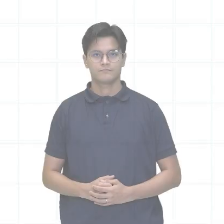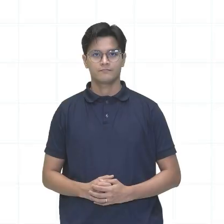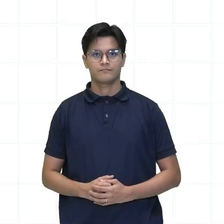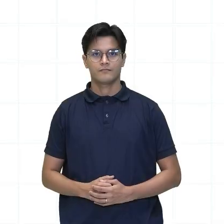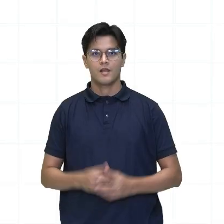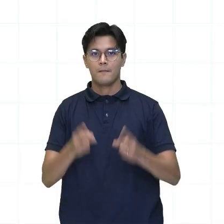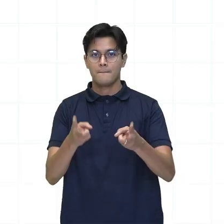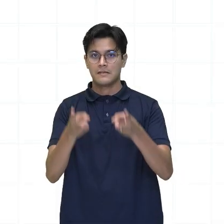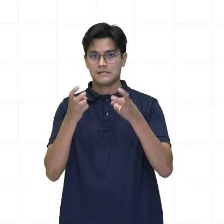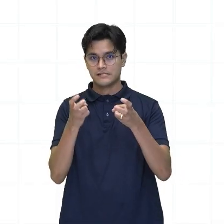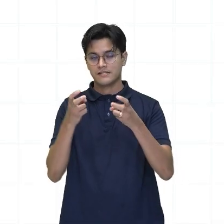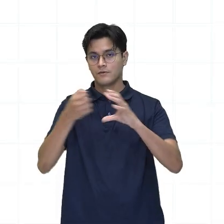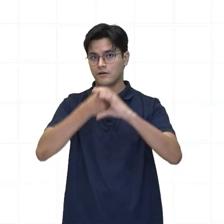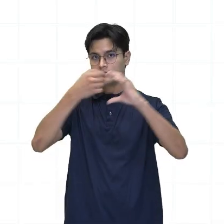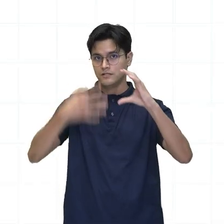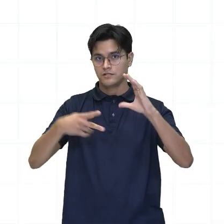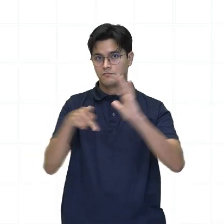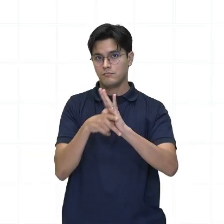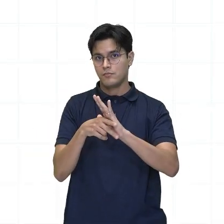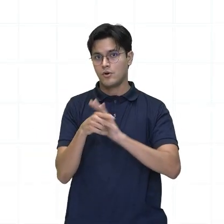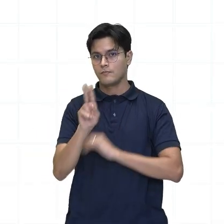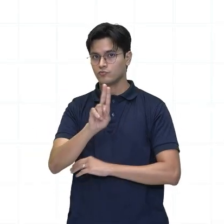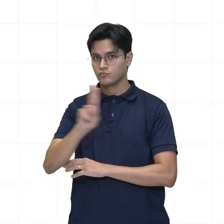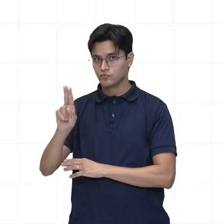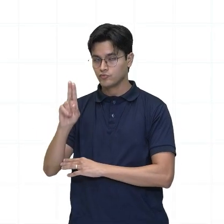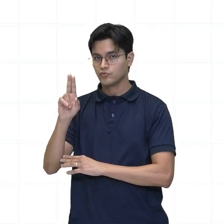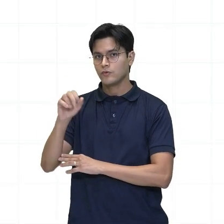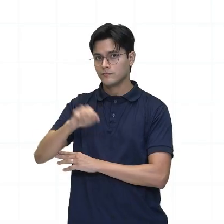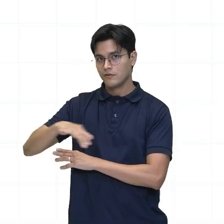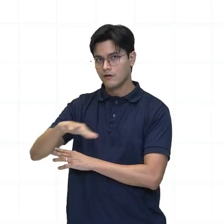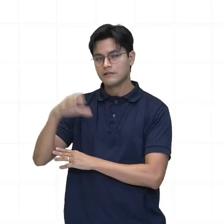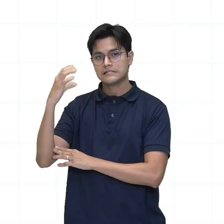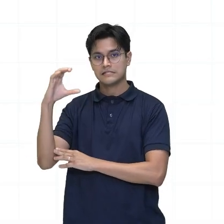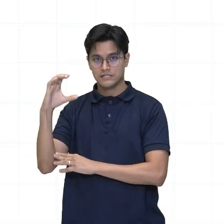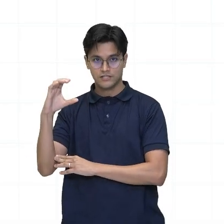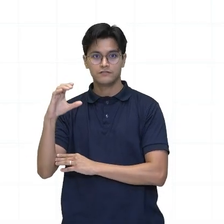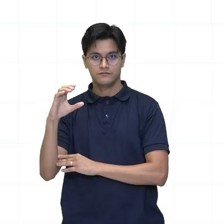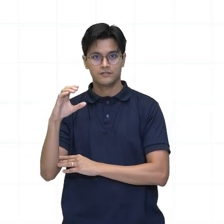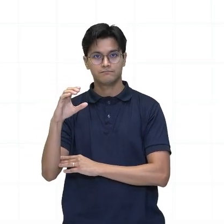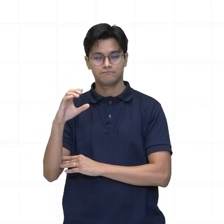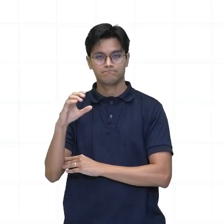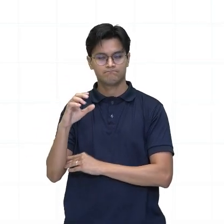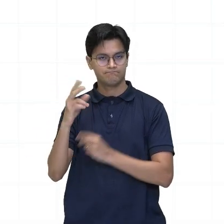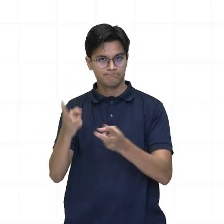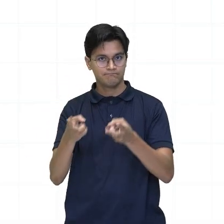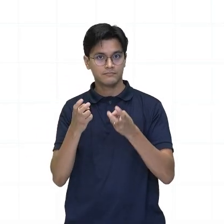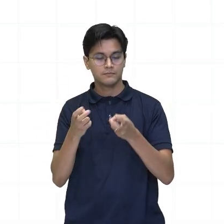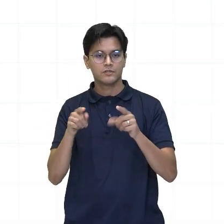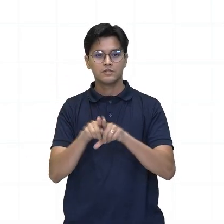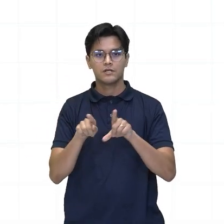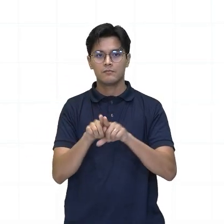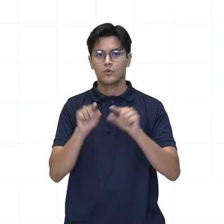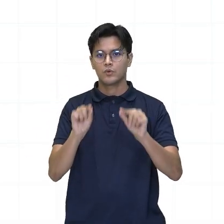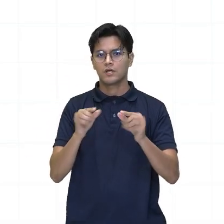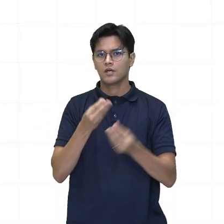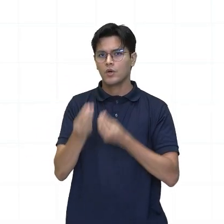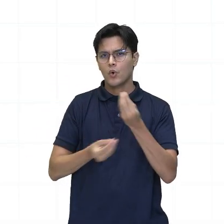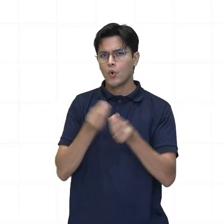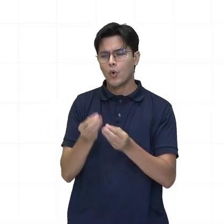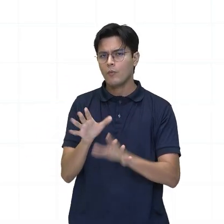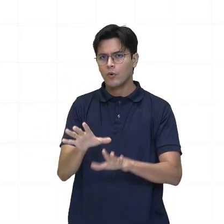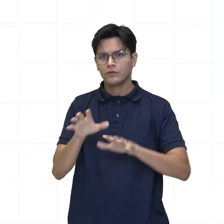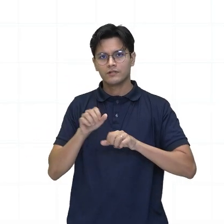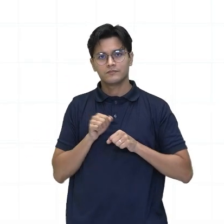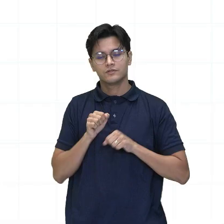científico é daquele jeito que eu citei para vocês. Como contaminação também ocorre em ingestão de água contaminada com fezes